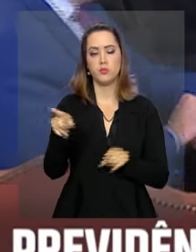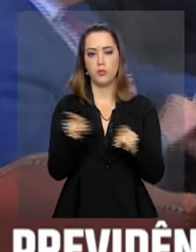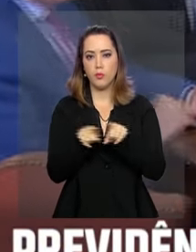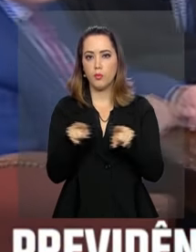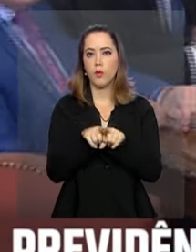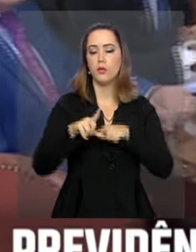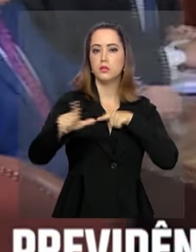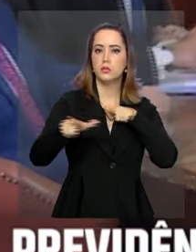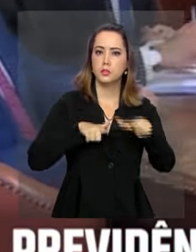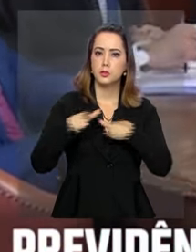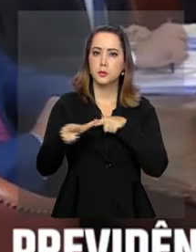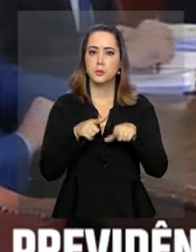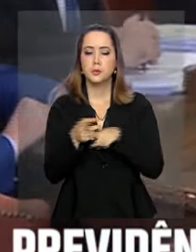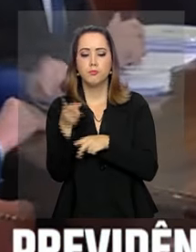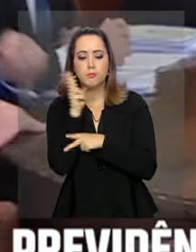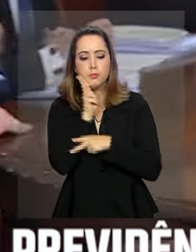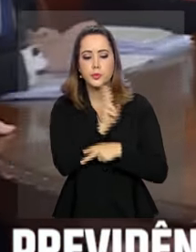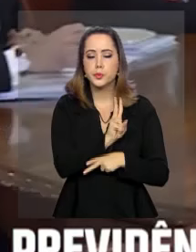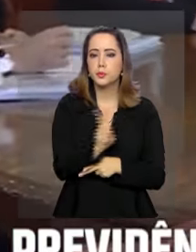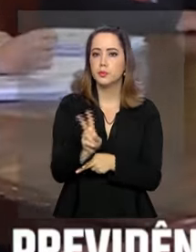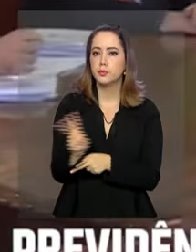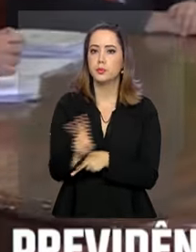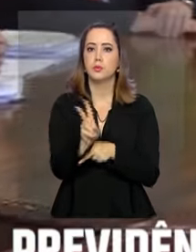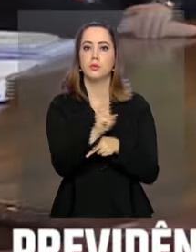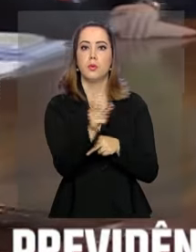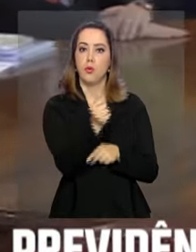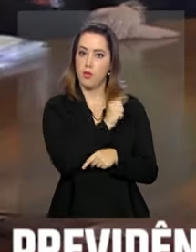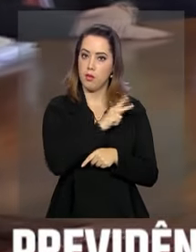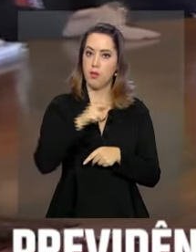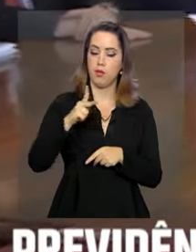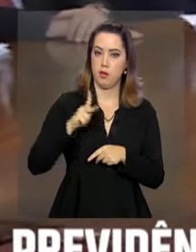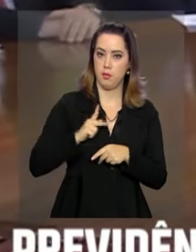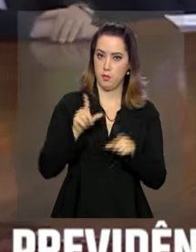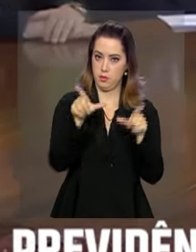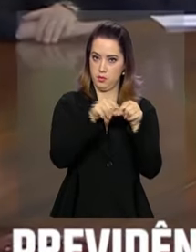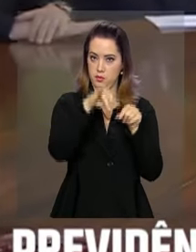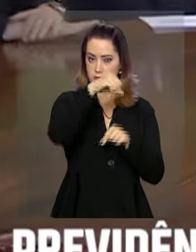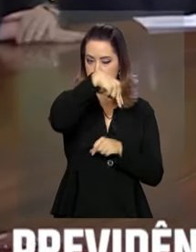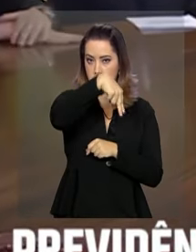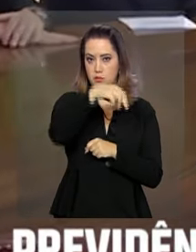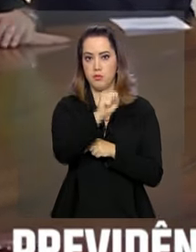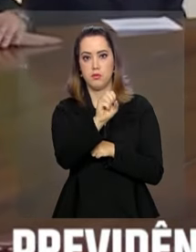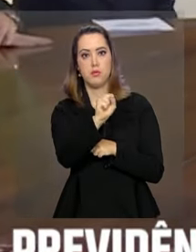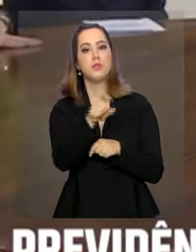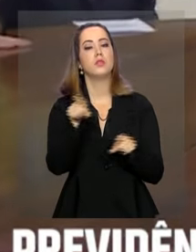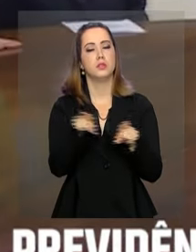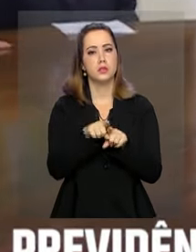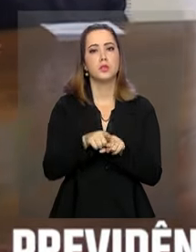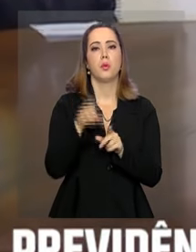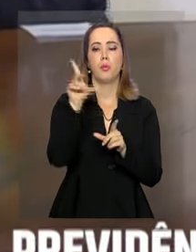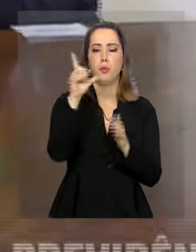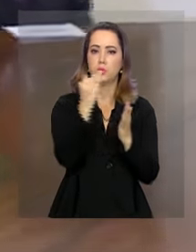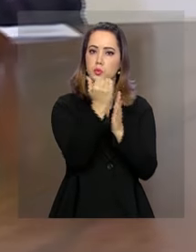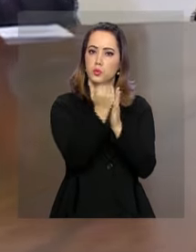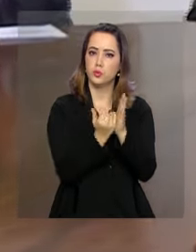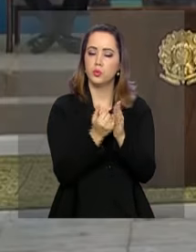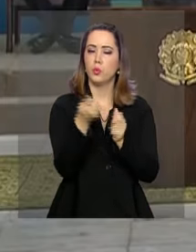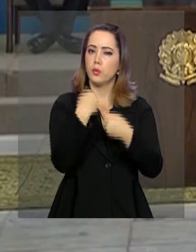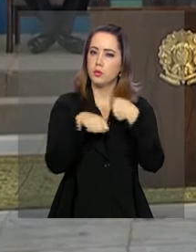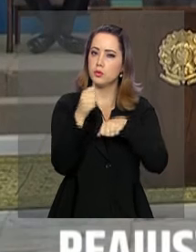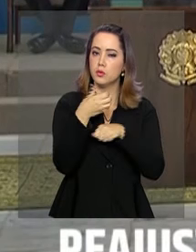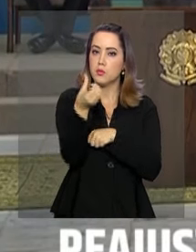incluiu um pente fino em benefícios da Previdência, o que pode gerar uma economia de mais de 6 bilhões de